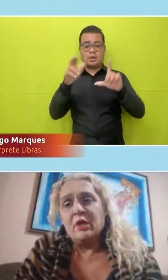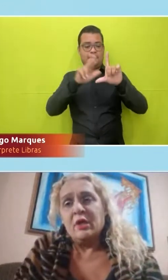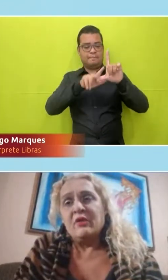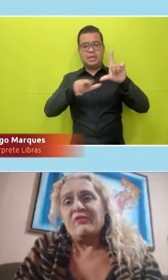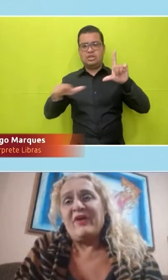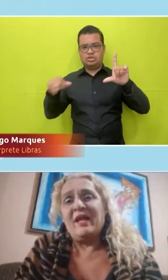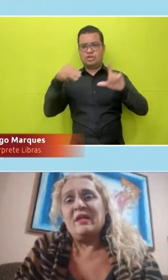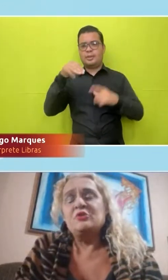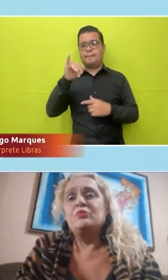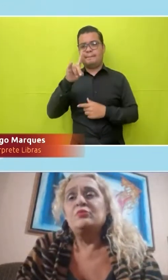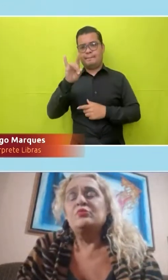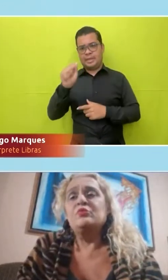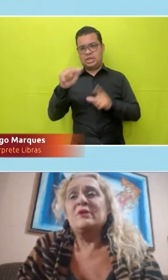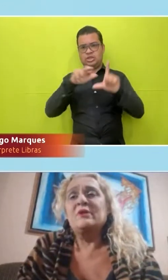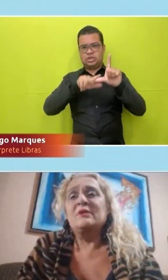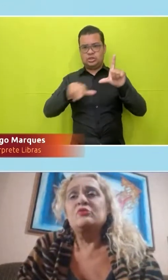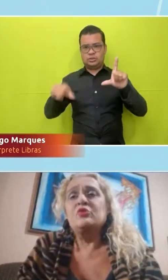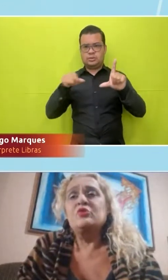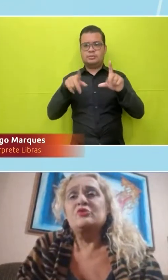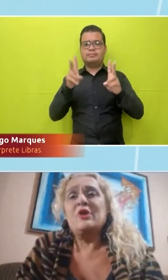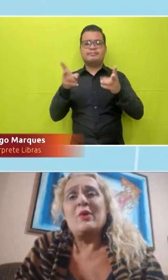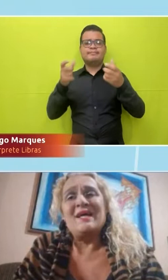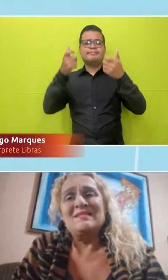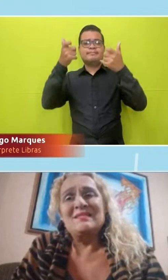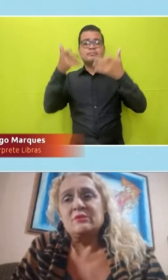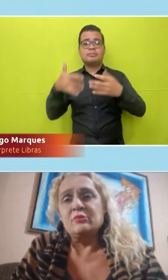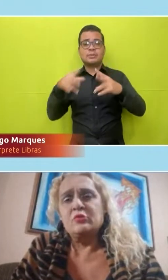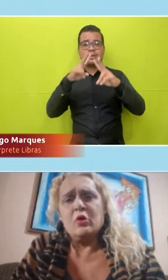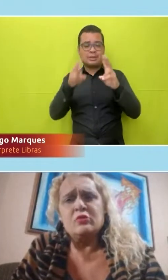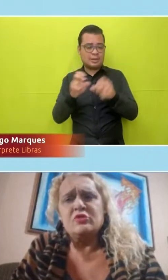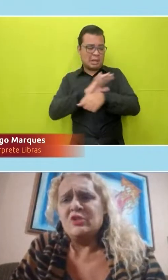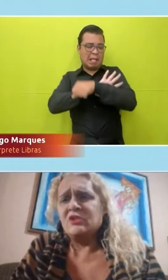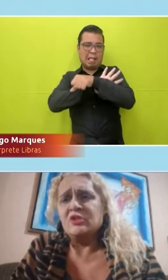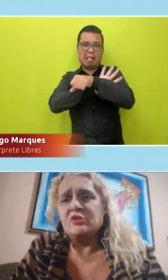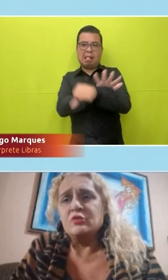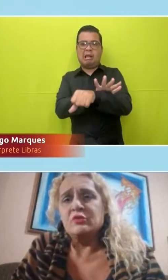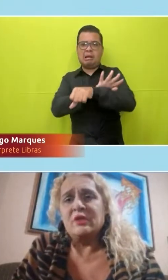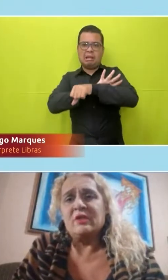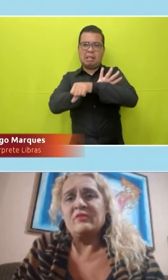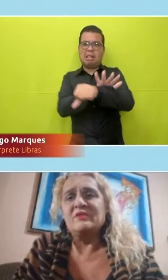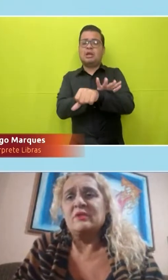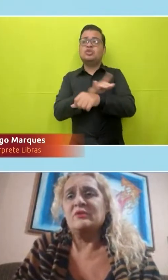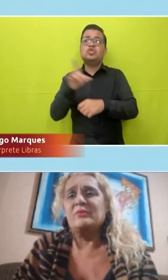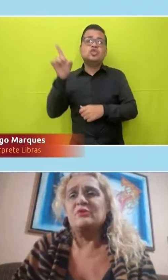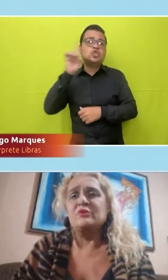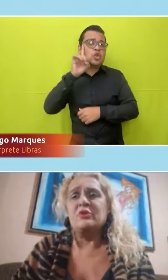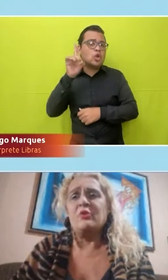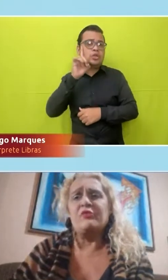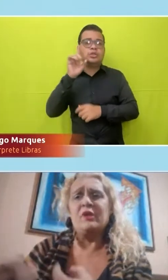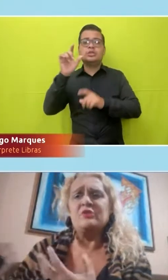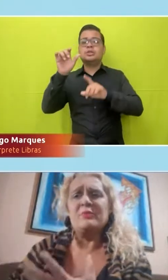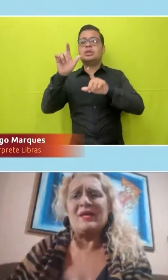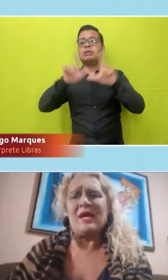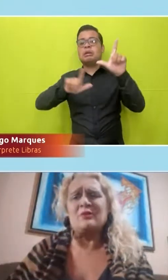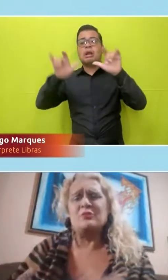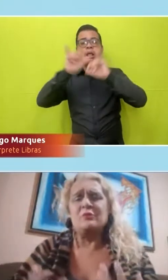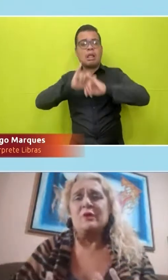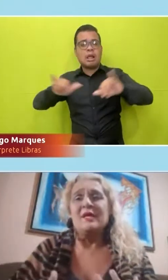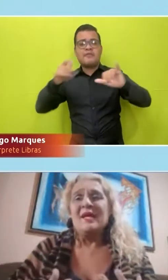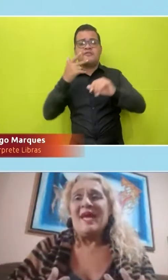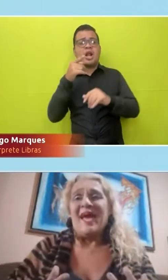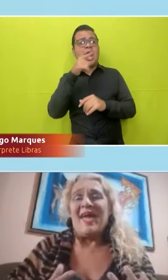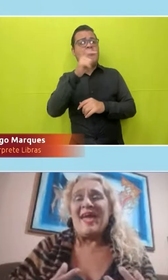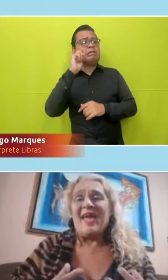mídia, fala de uma questão de ódio que é o racismo. Todo dia a gente escuta na televisão as pessoas, chamou fulano de macaco,